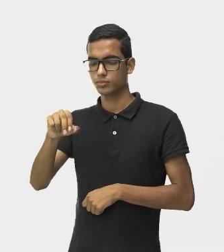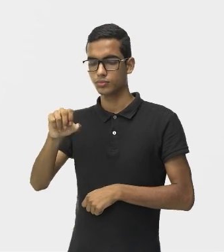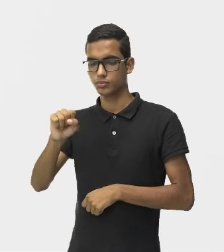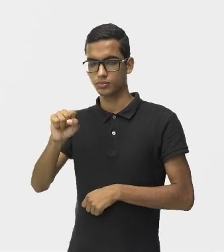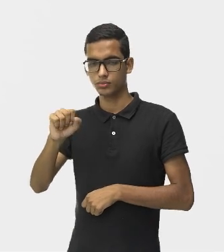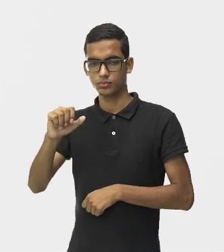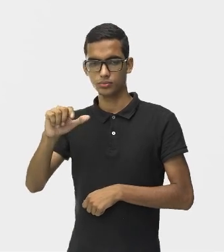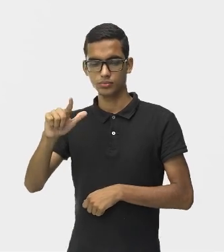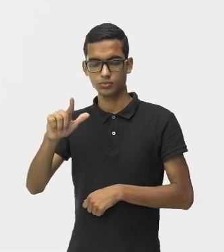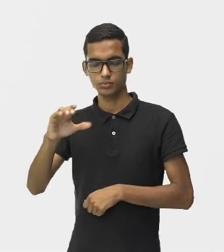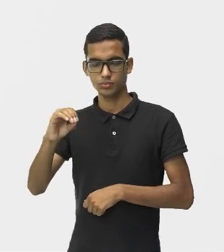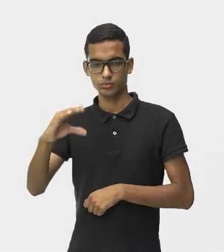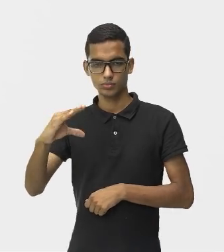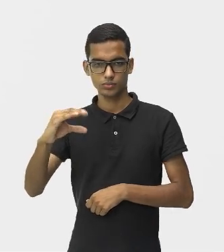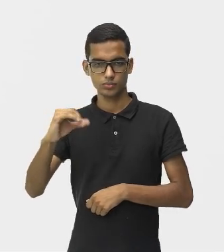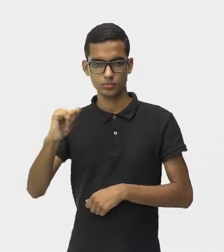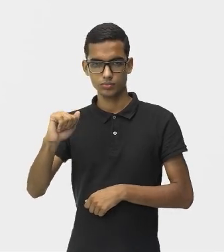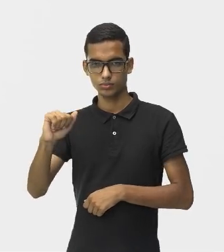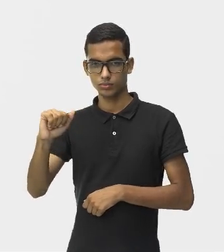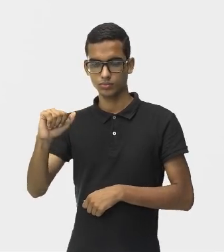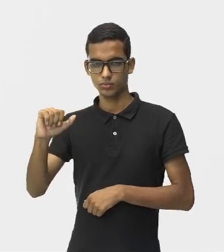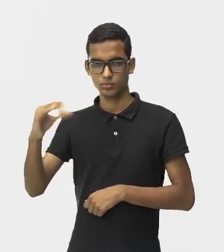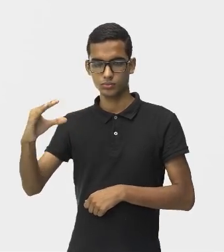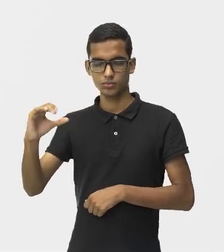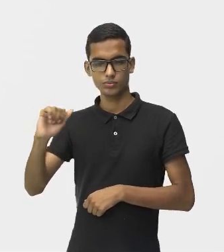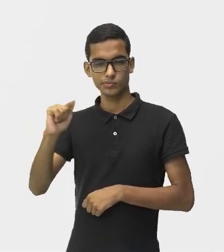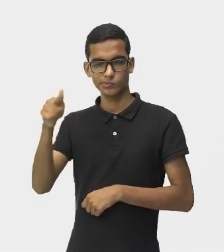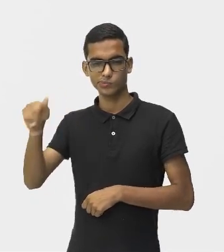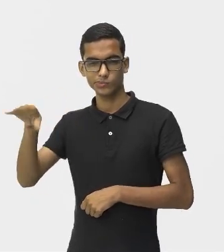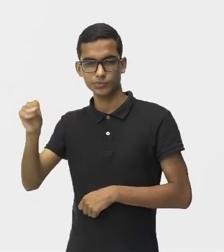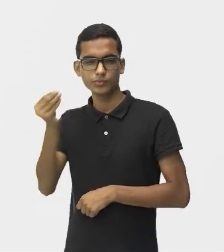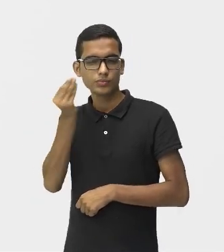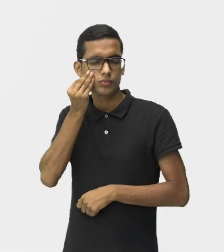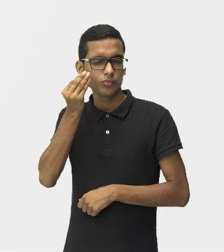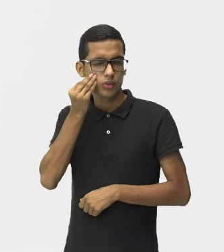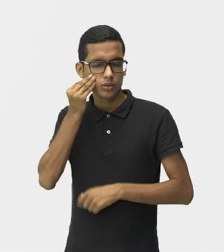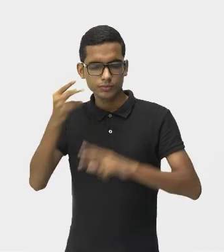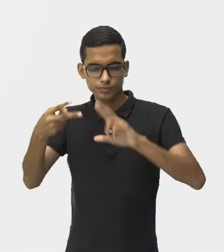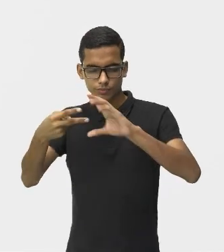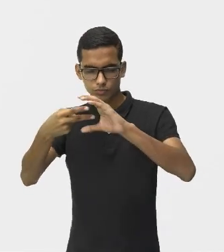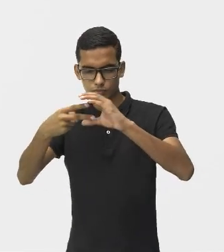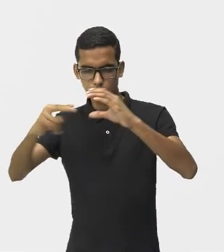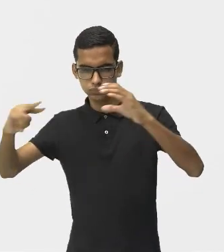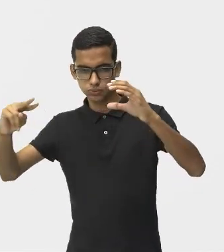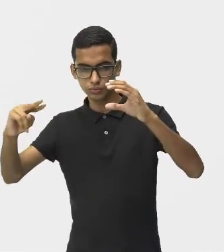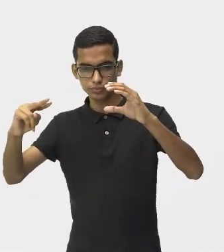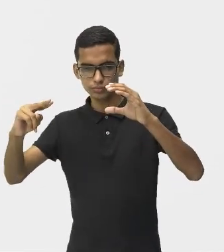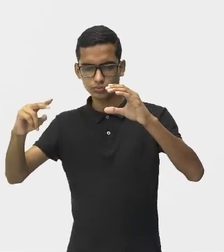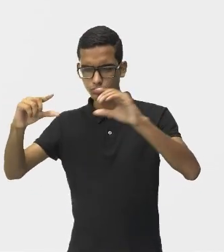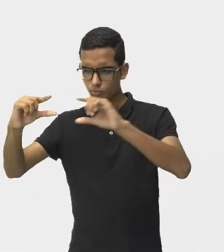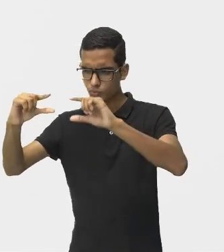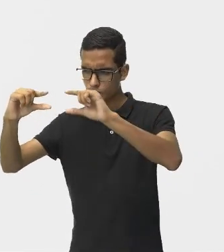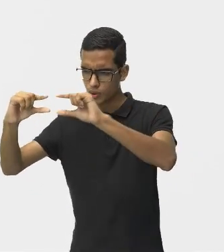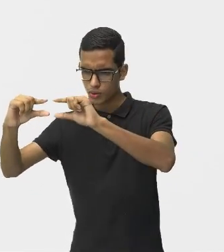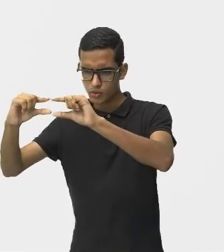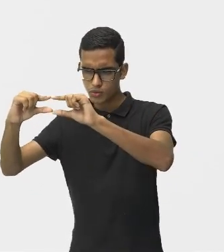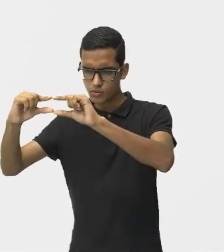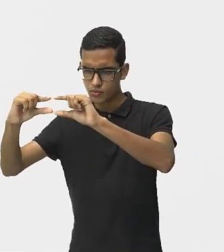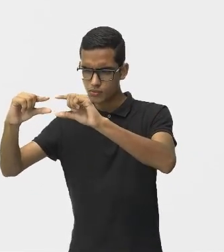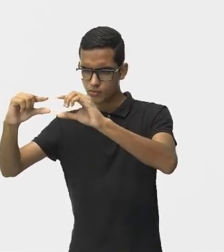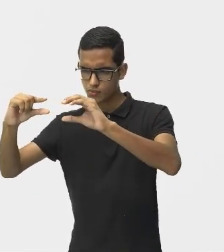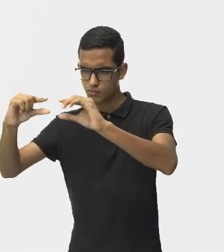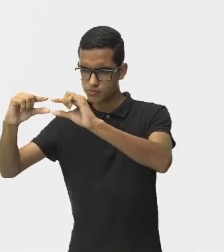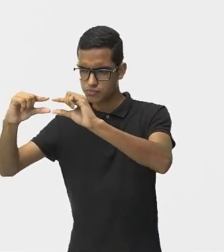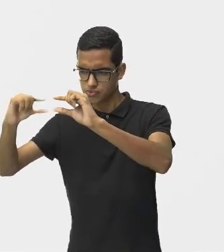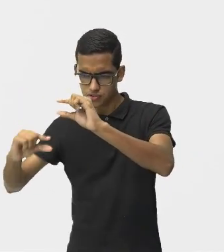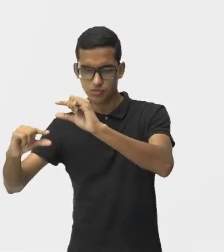a gente observa, que esse pedaço aqui que foi quebrado, o 6 e o 7, ele veio para o par